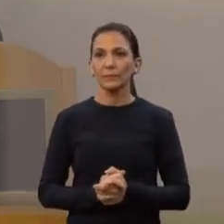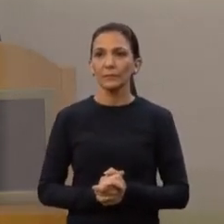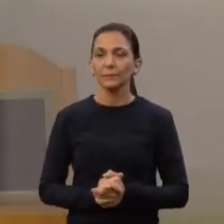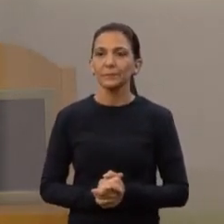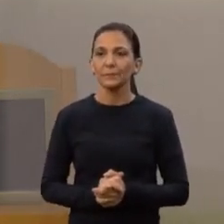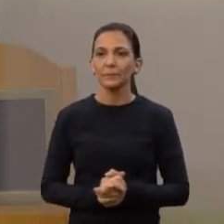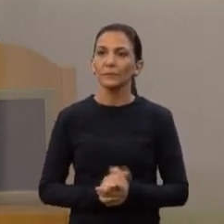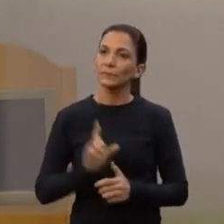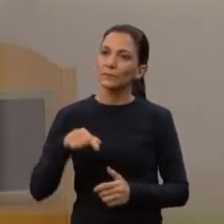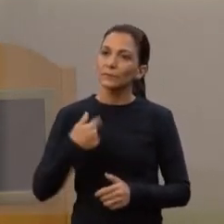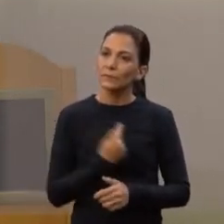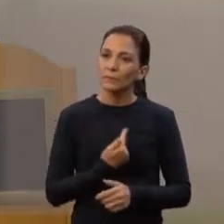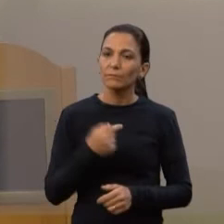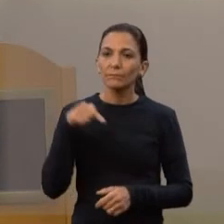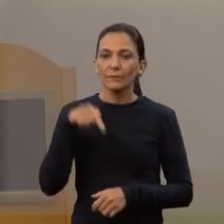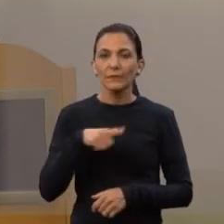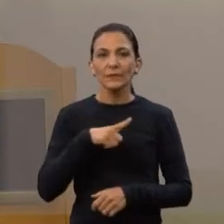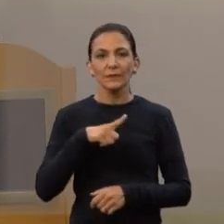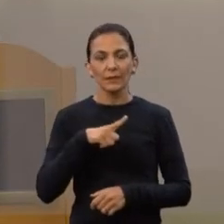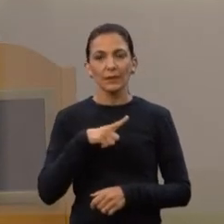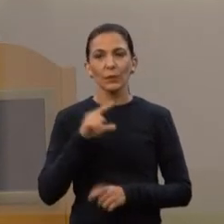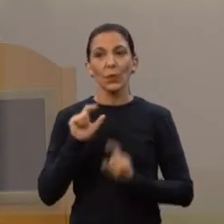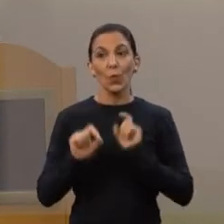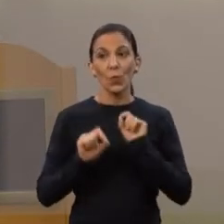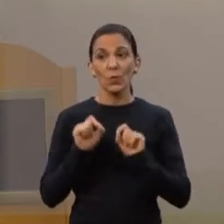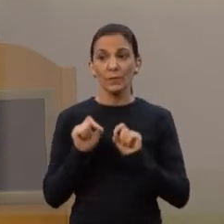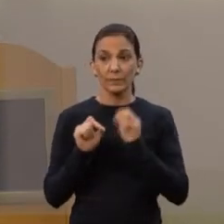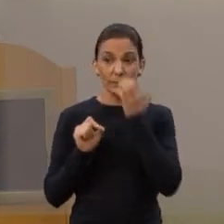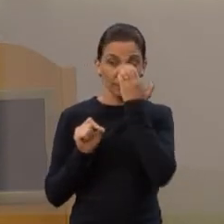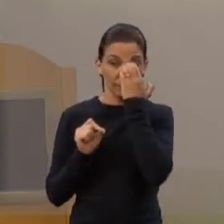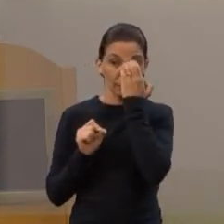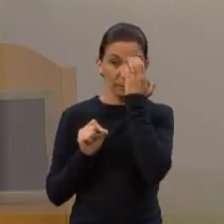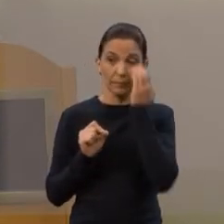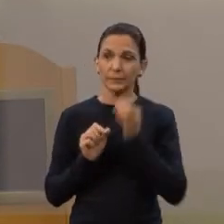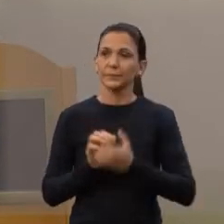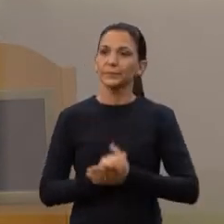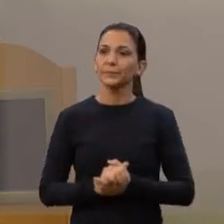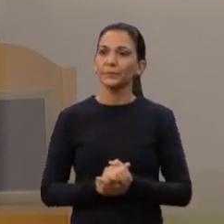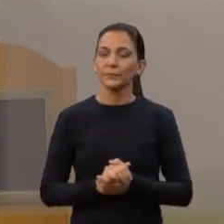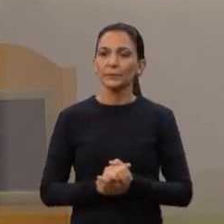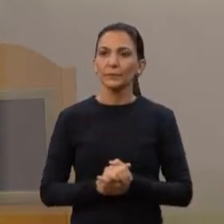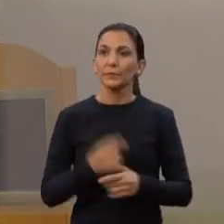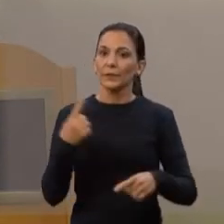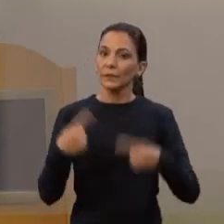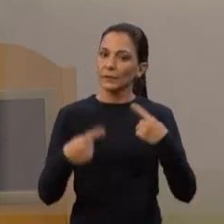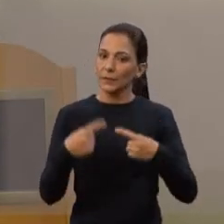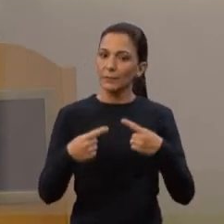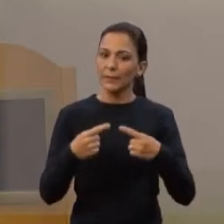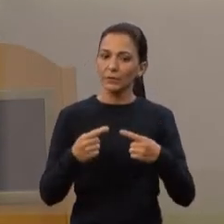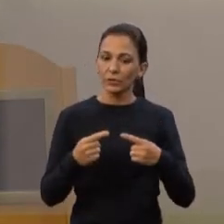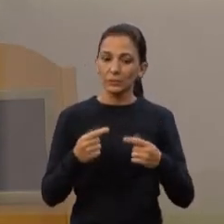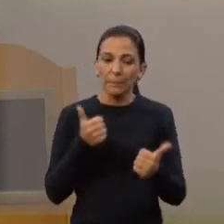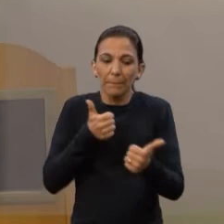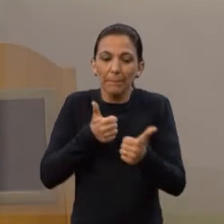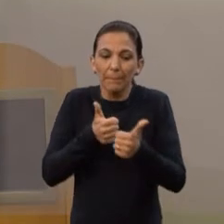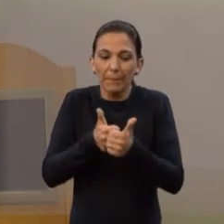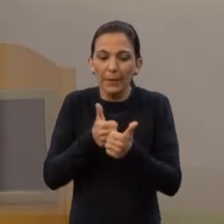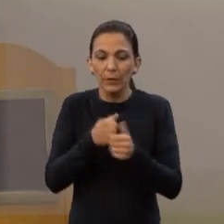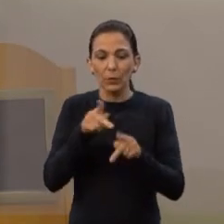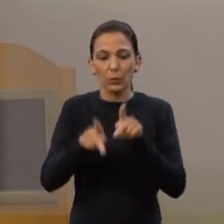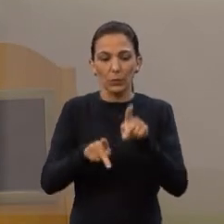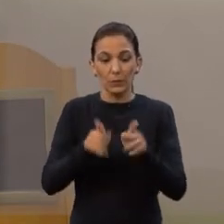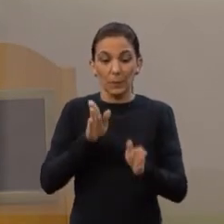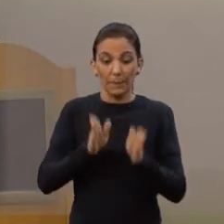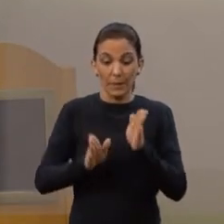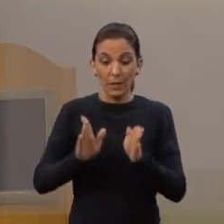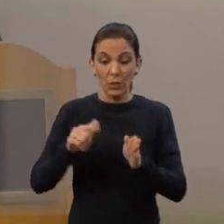a gente fortalecer nos grandes debates não ficar longe da população é isso que eu prezo